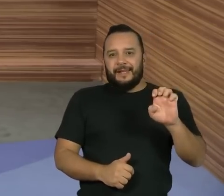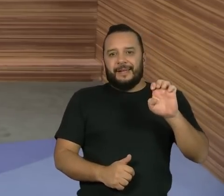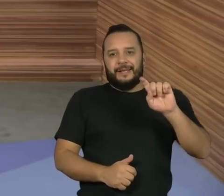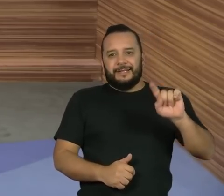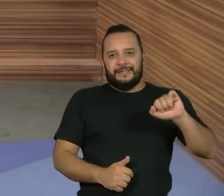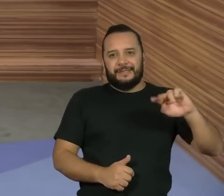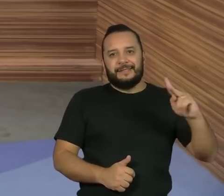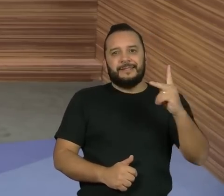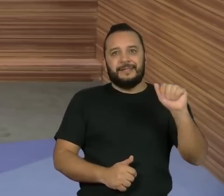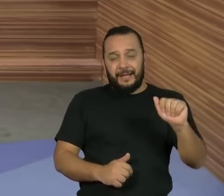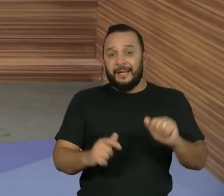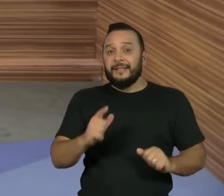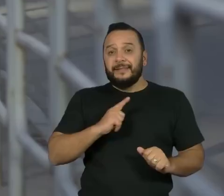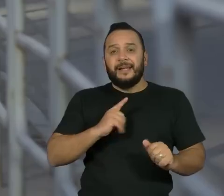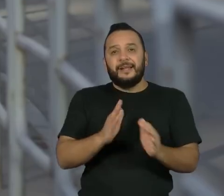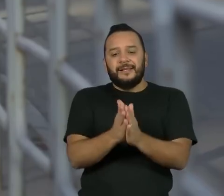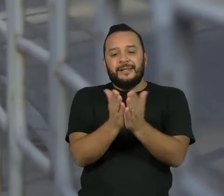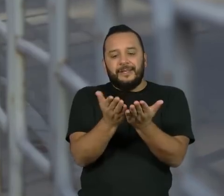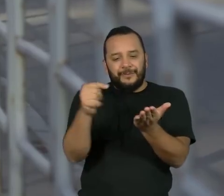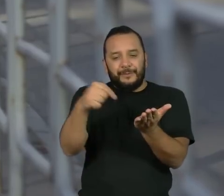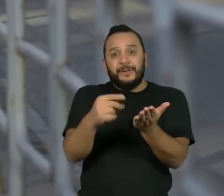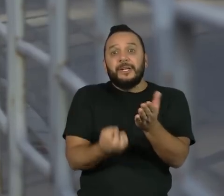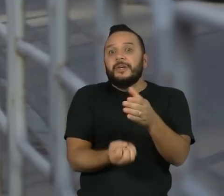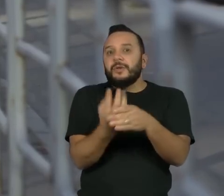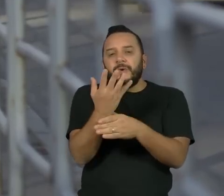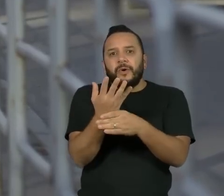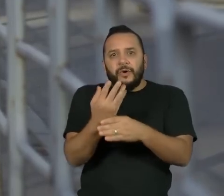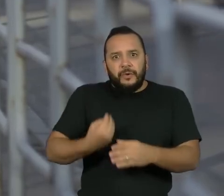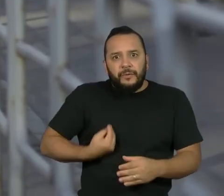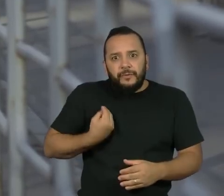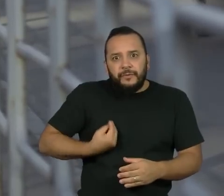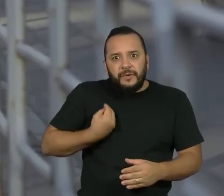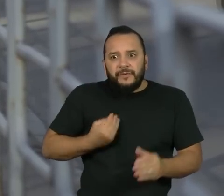Vivemos Mais, Vivemos Bem?